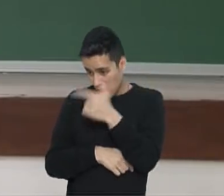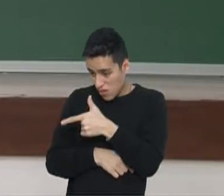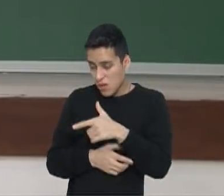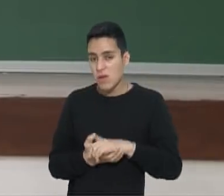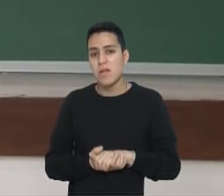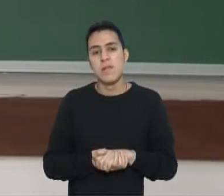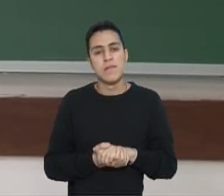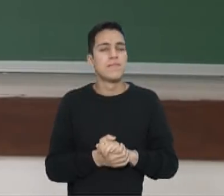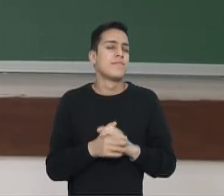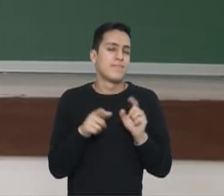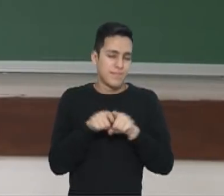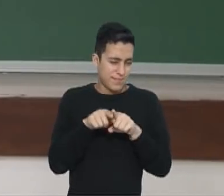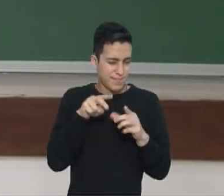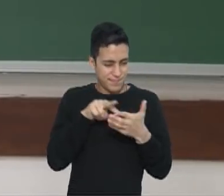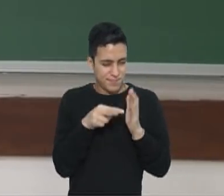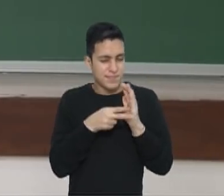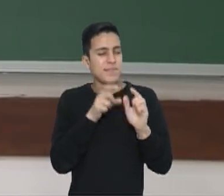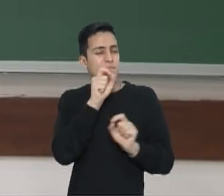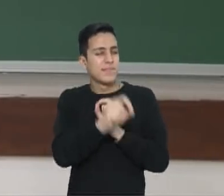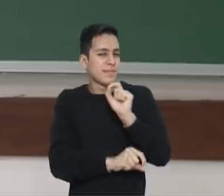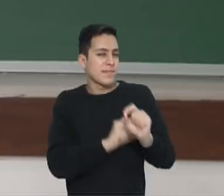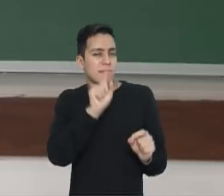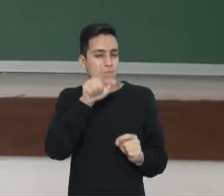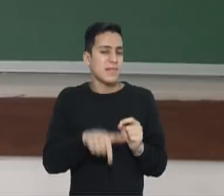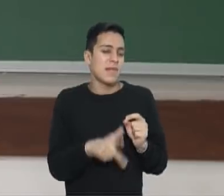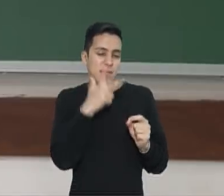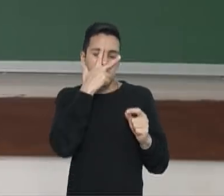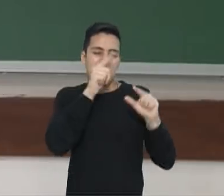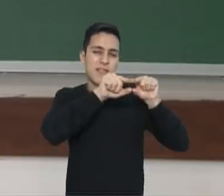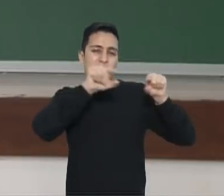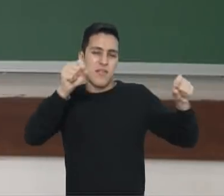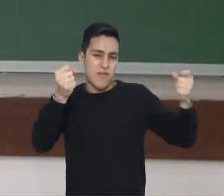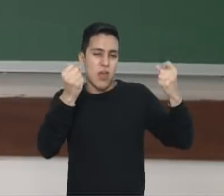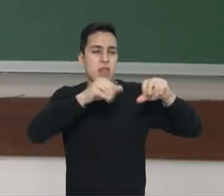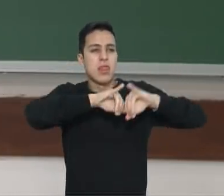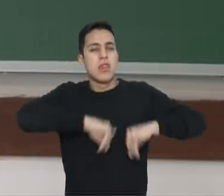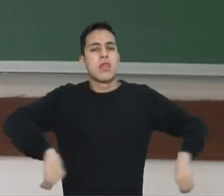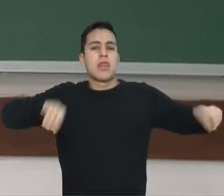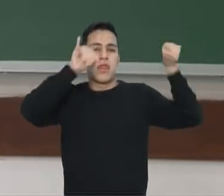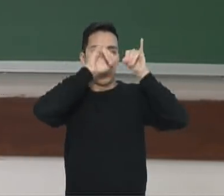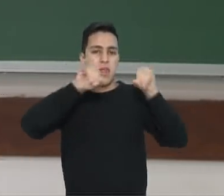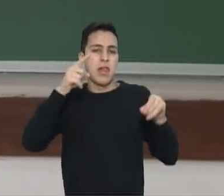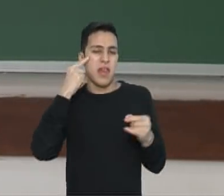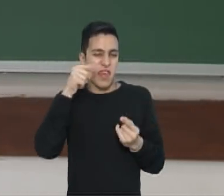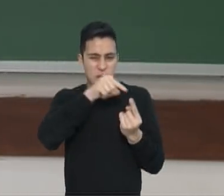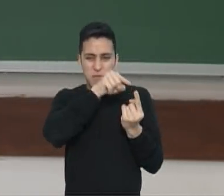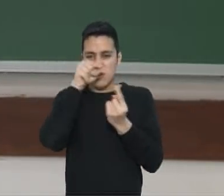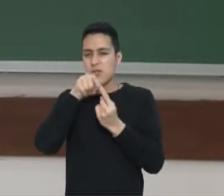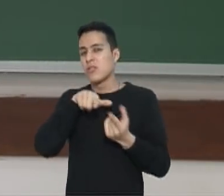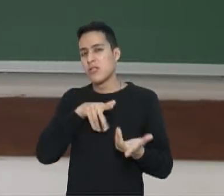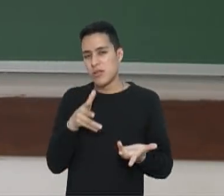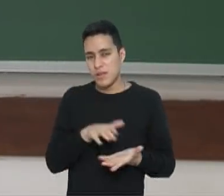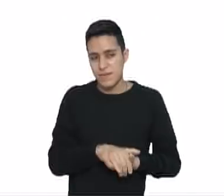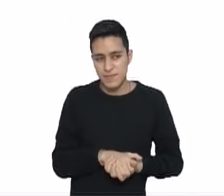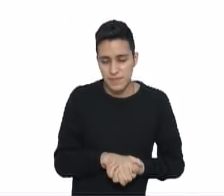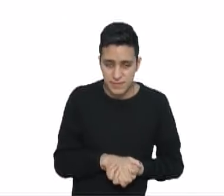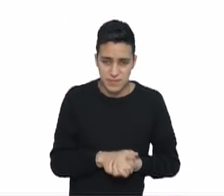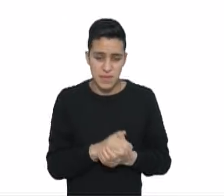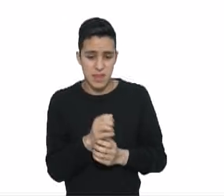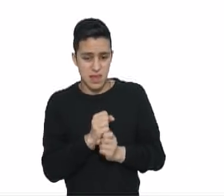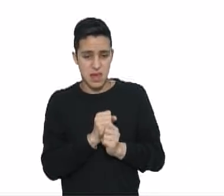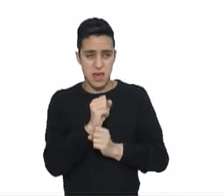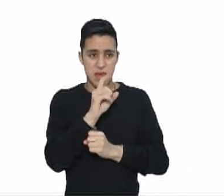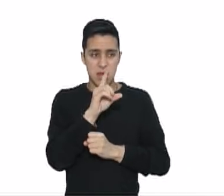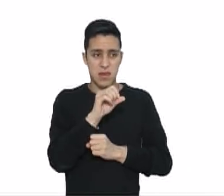outro também serviam como lema, também era um objetivo comum. Em